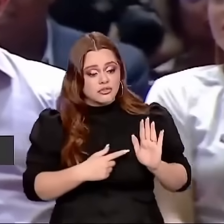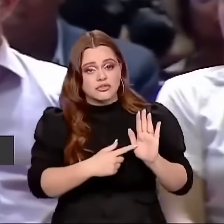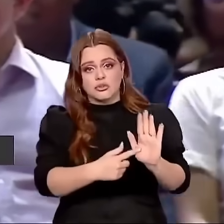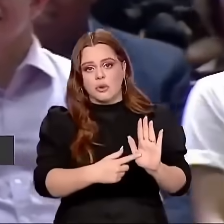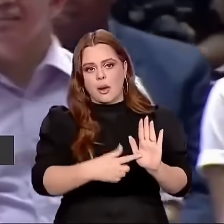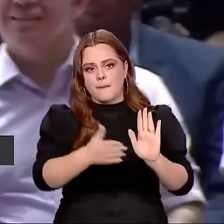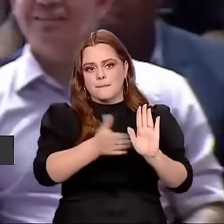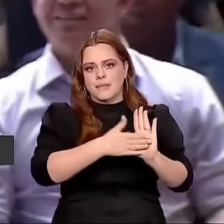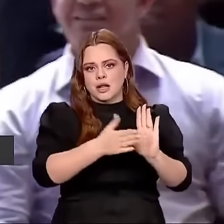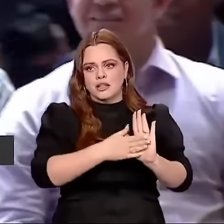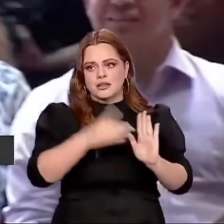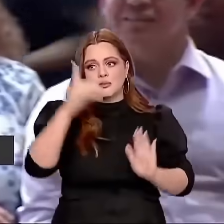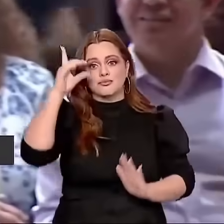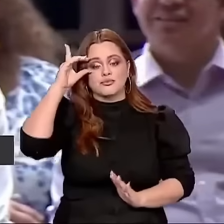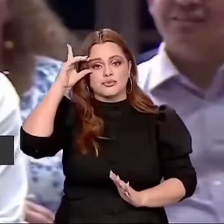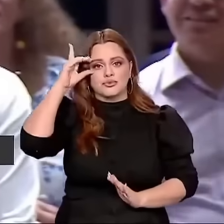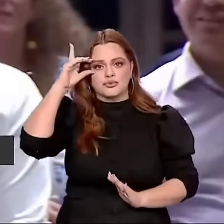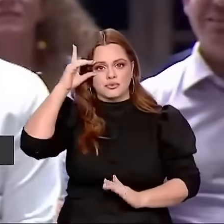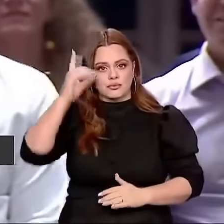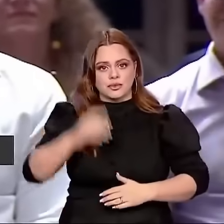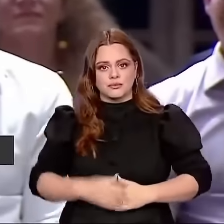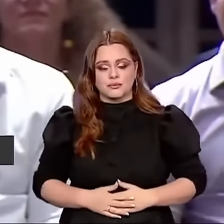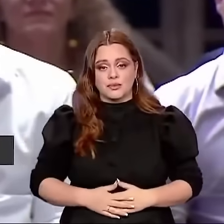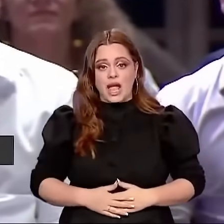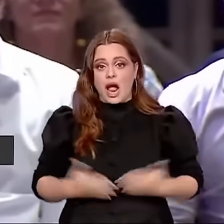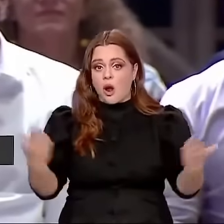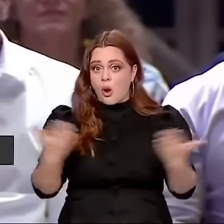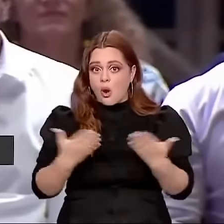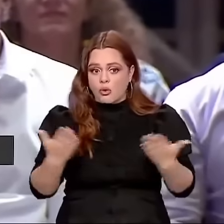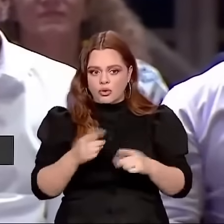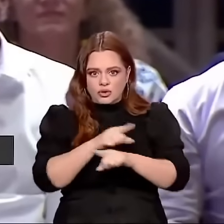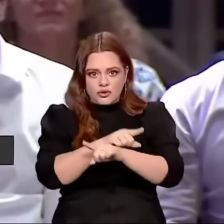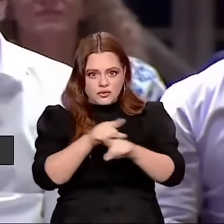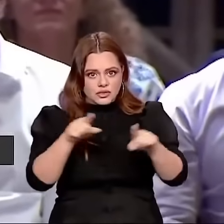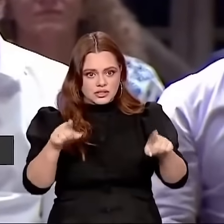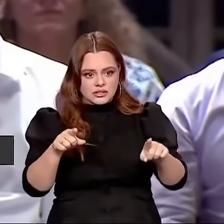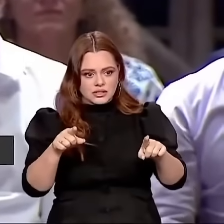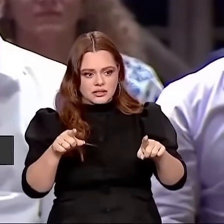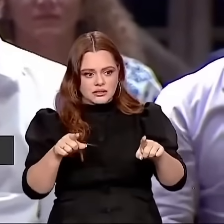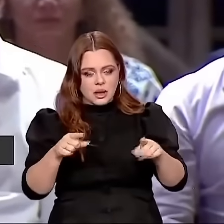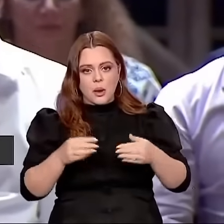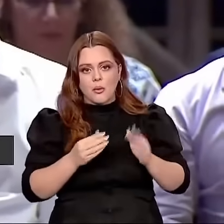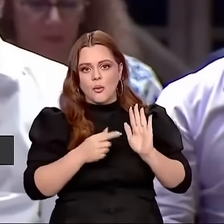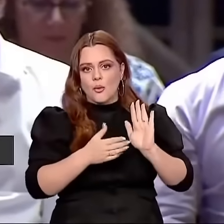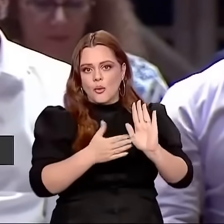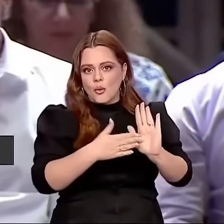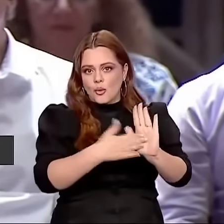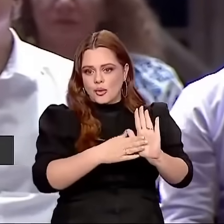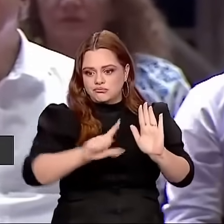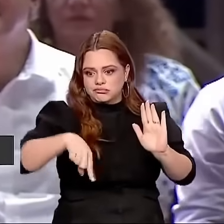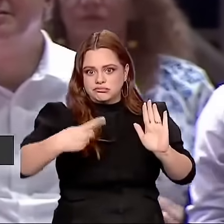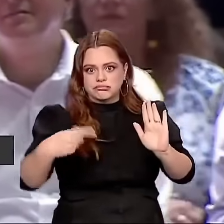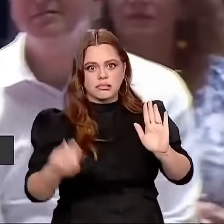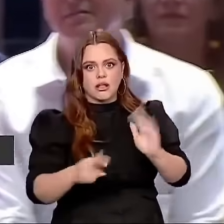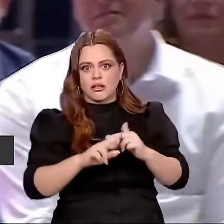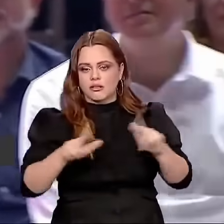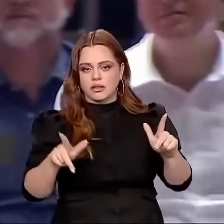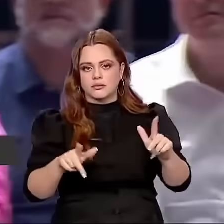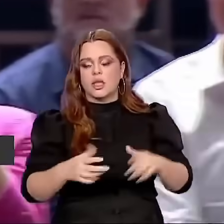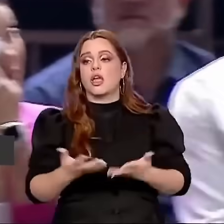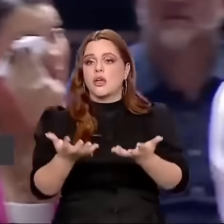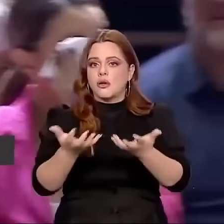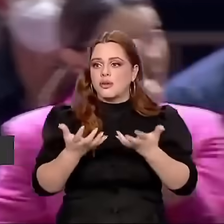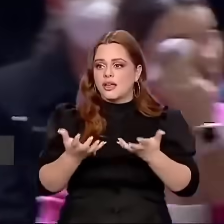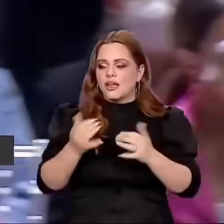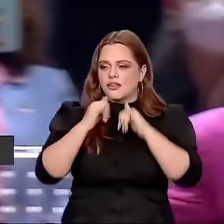para Dilma. E agora vocês indicaram uma outra pauta. E eu queria dizer para vocês com